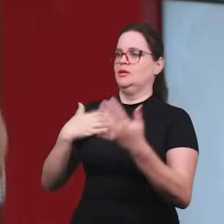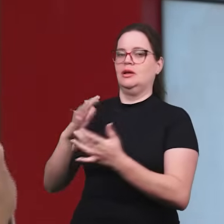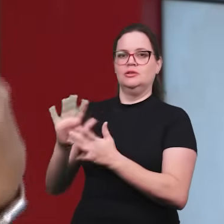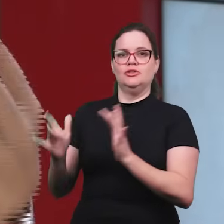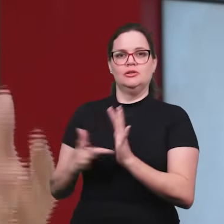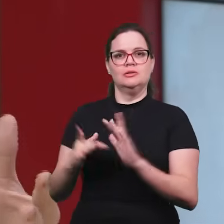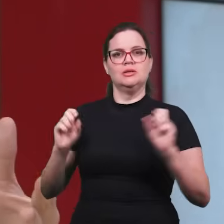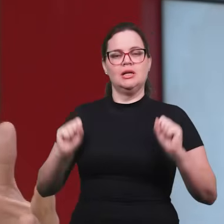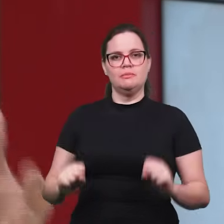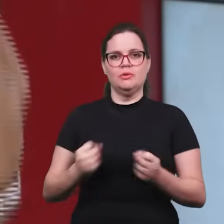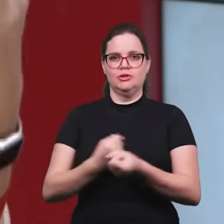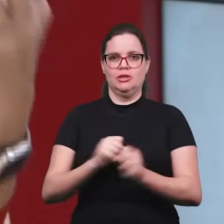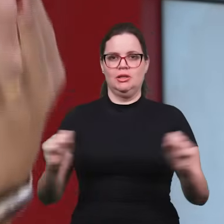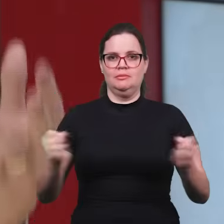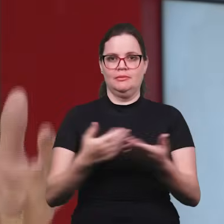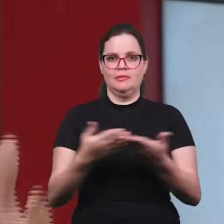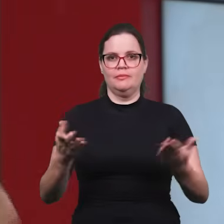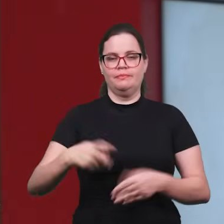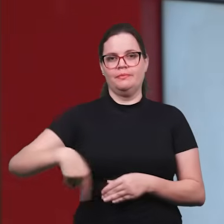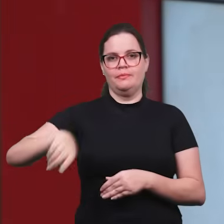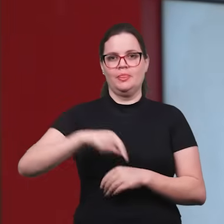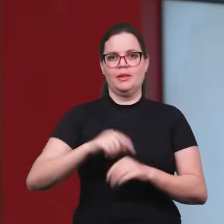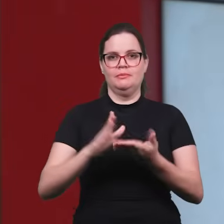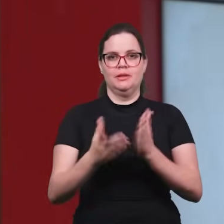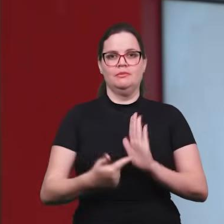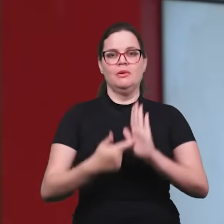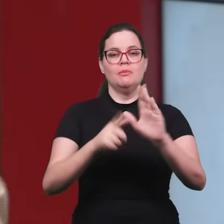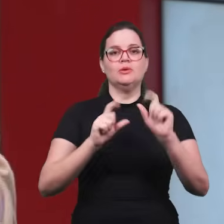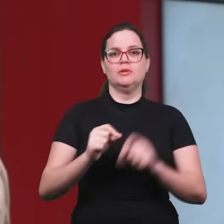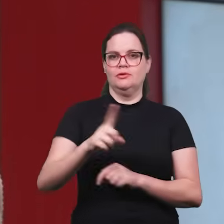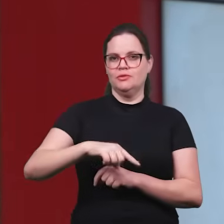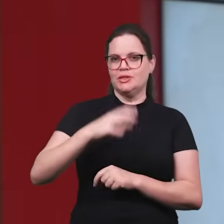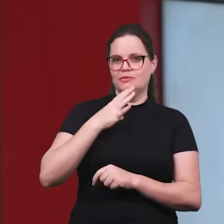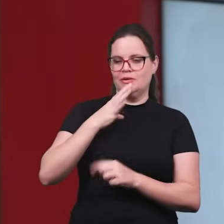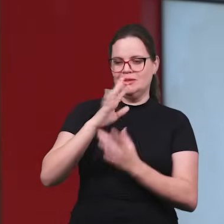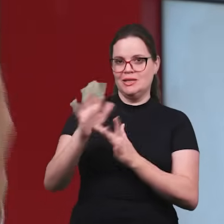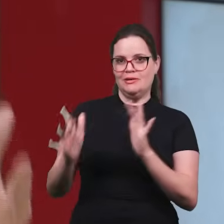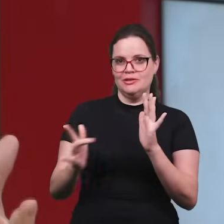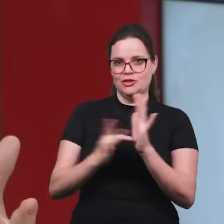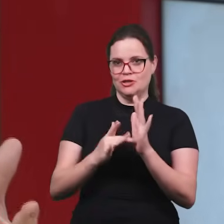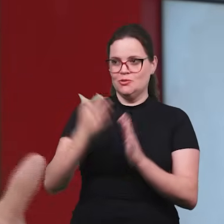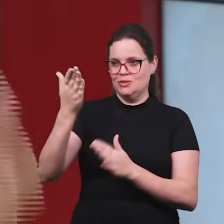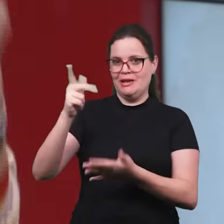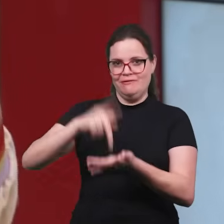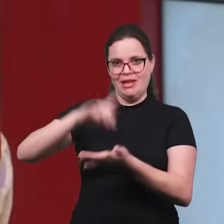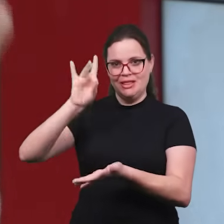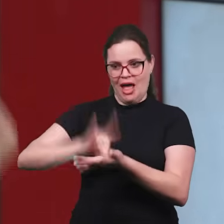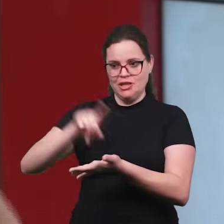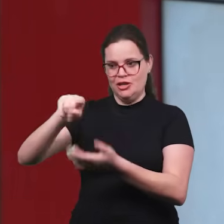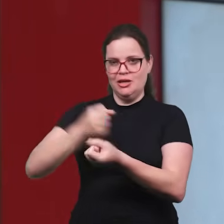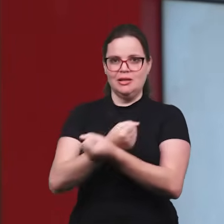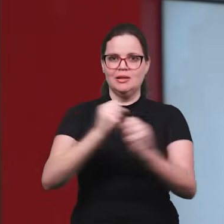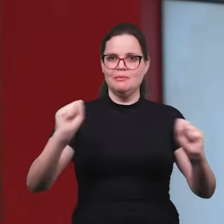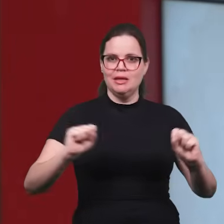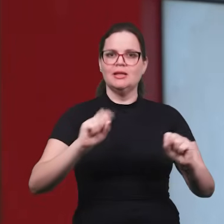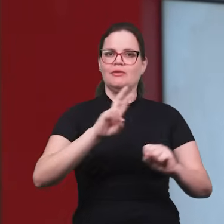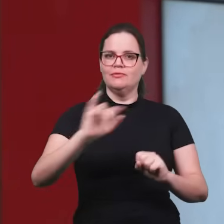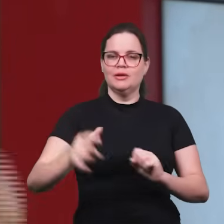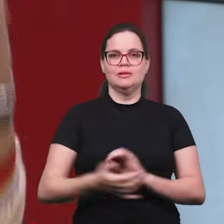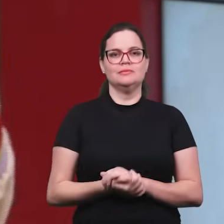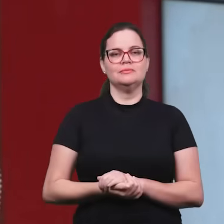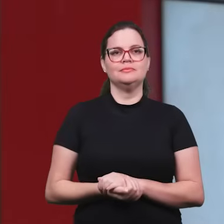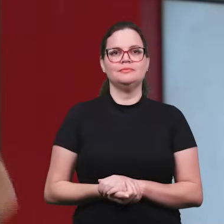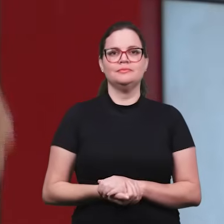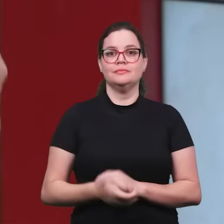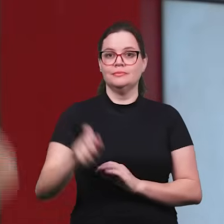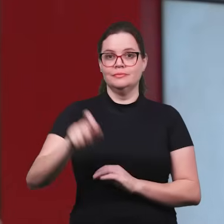te dar a libertação. A palavra de Deus nos diz, conhecereis a verdade e a verdade vos libertará. Então essa mulher estava encontrando naquele dia